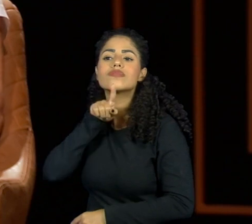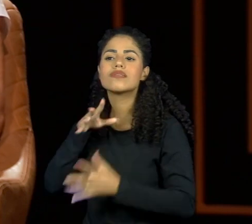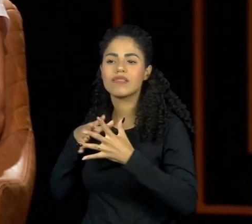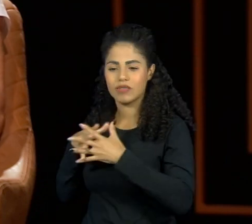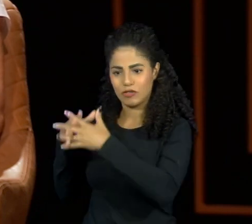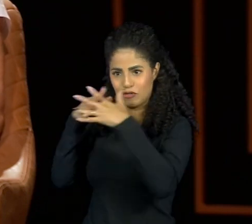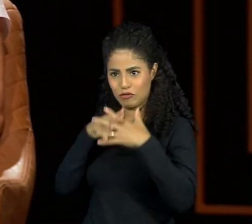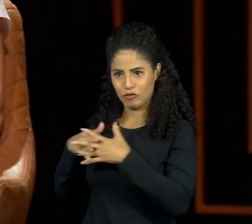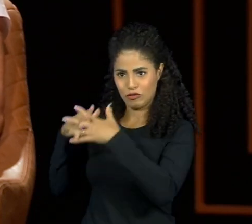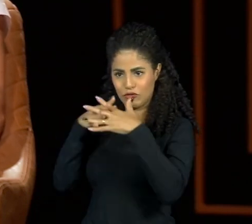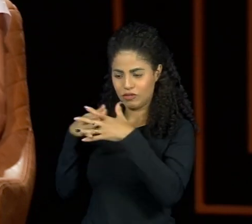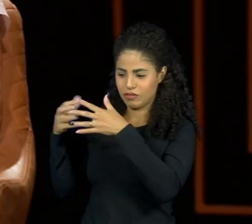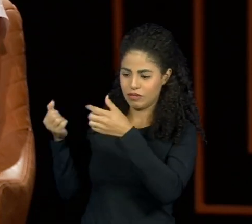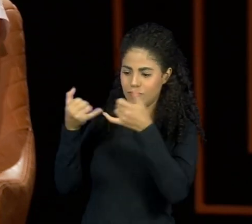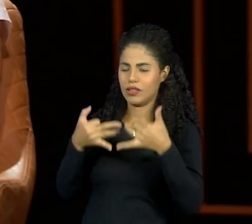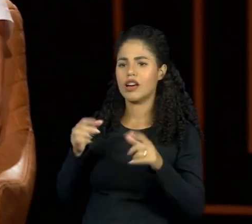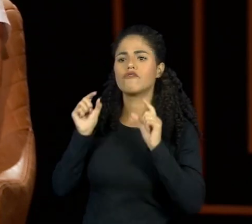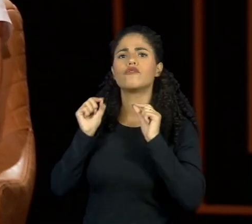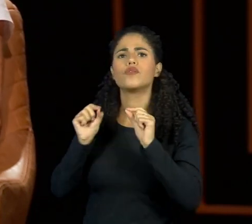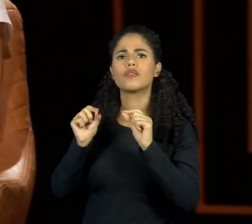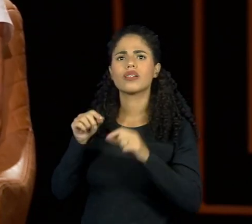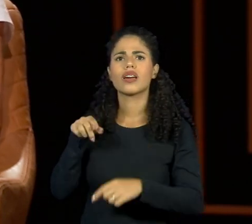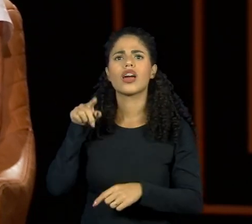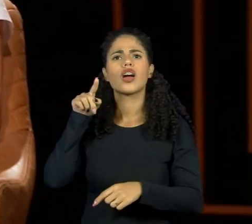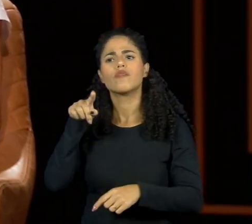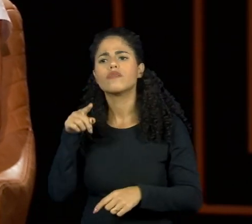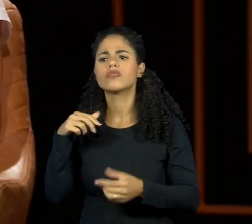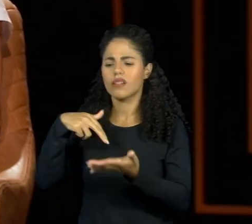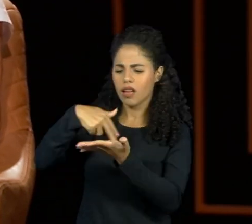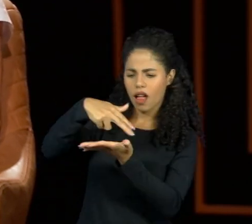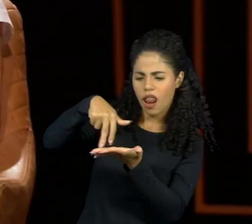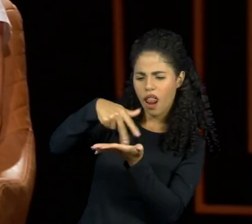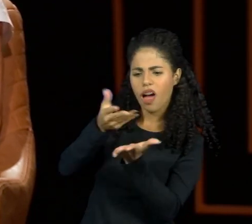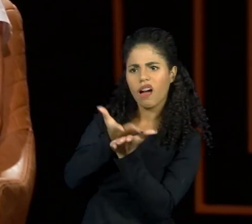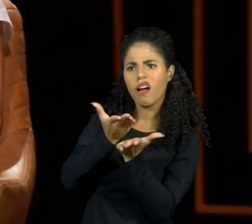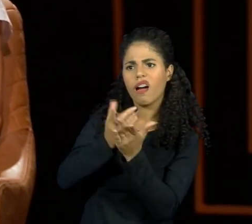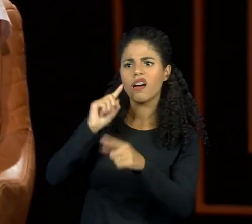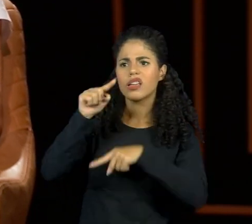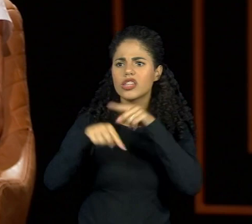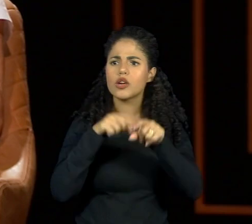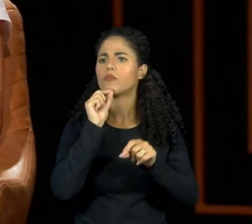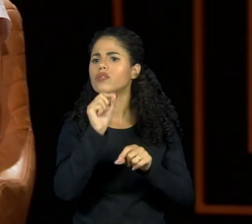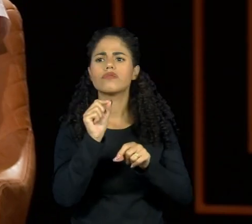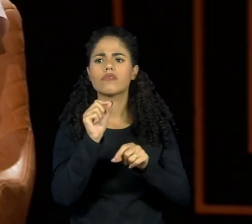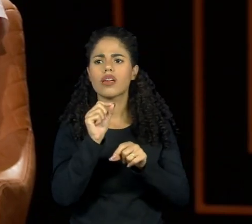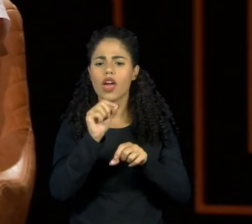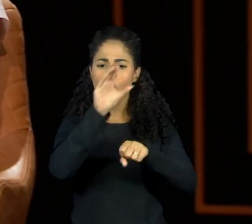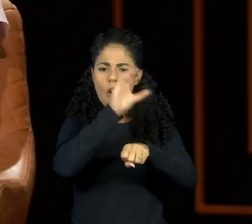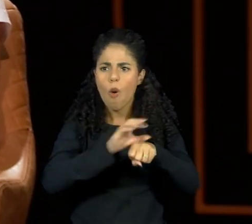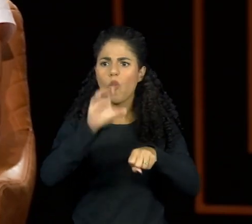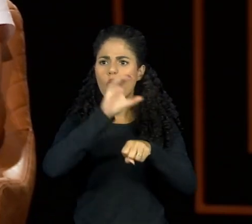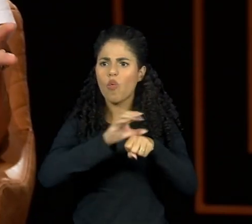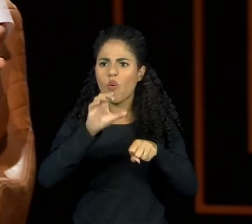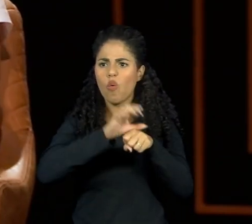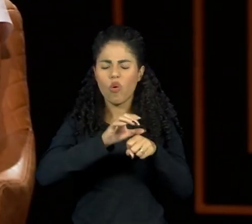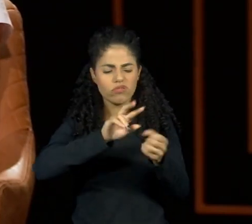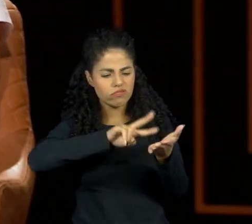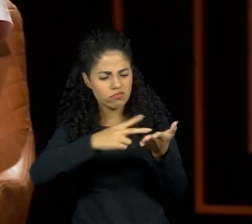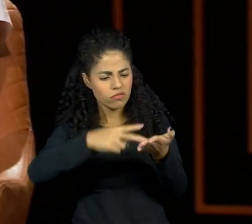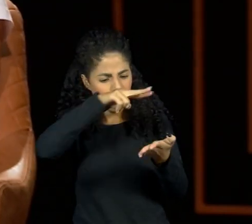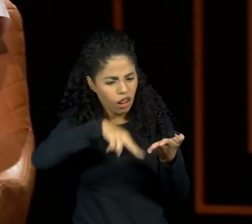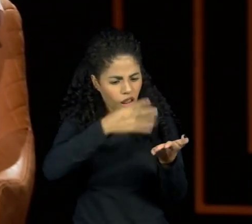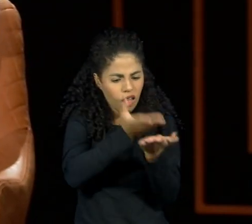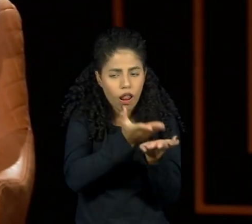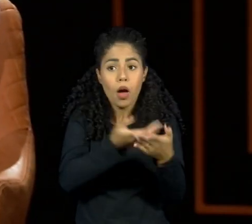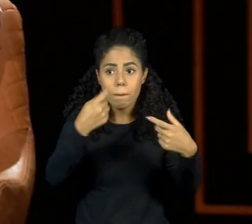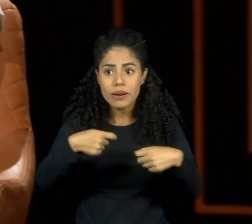Tó falava assim para mim: sai da aula de dança e vai direto fazer um curso de interpretação. Você precisa fazer... E eu falei: tio, não dá, eu estudo